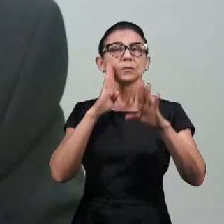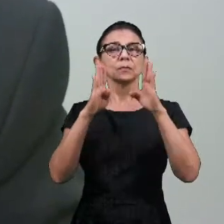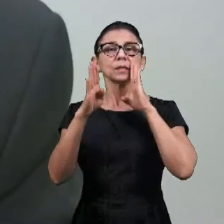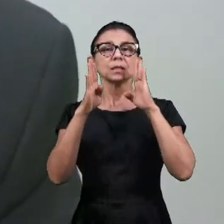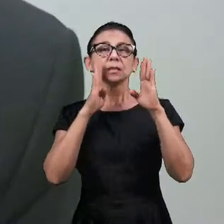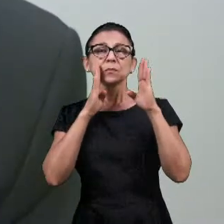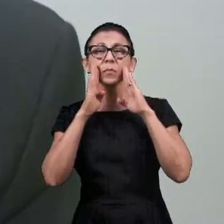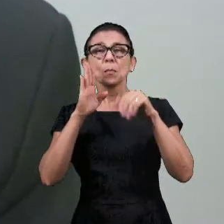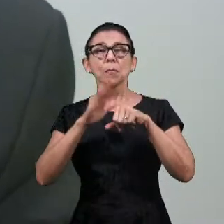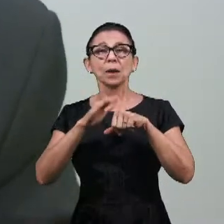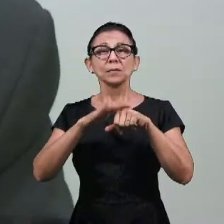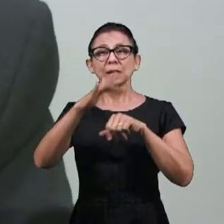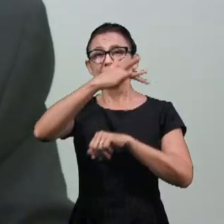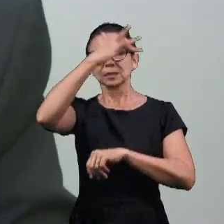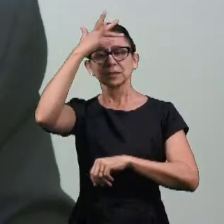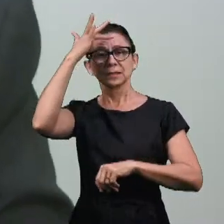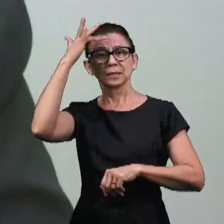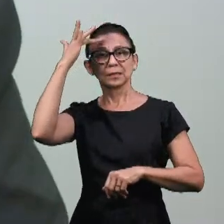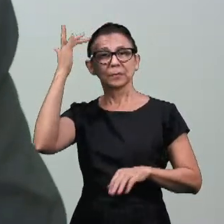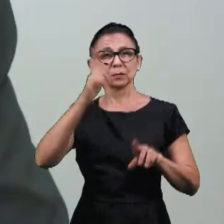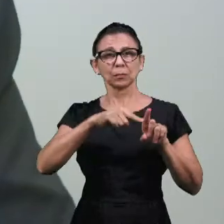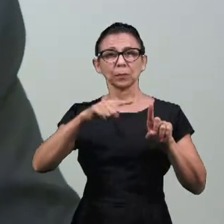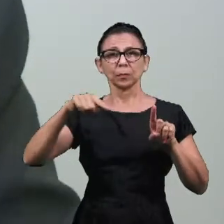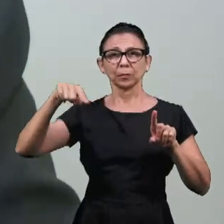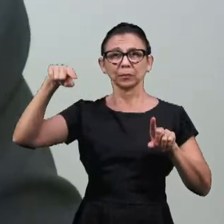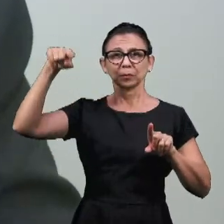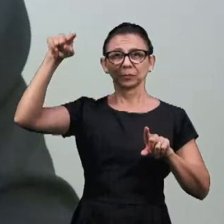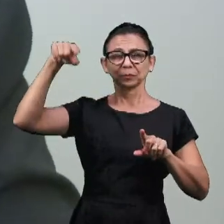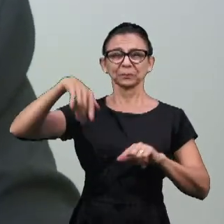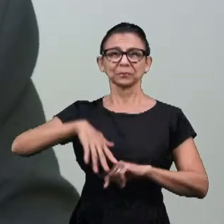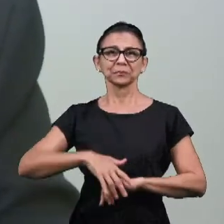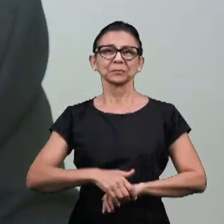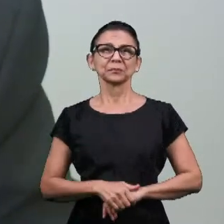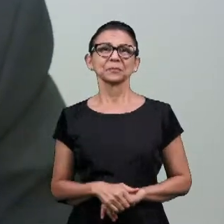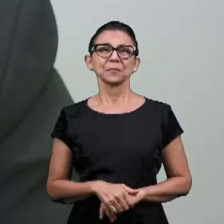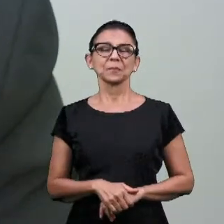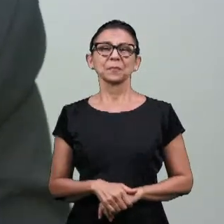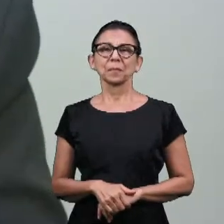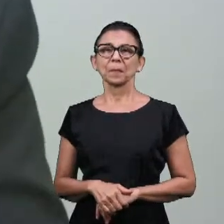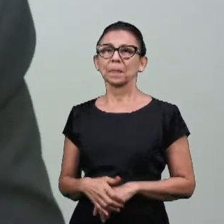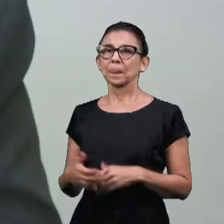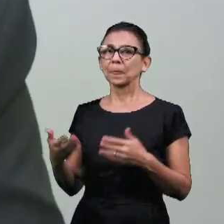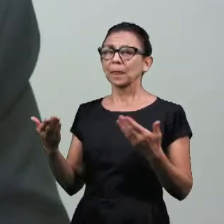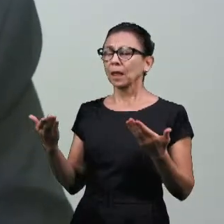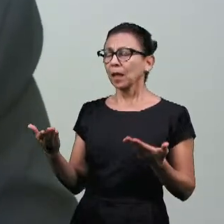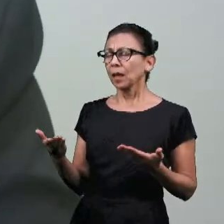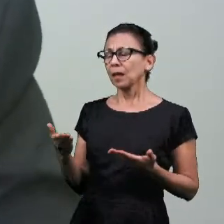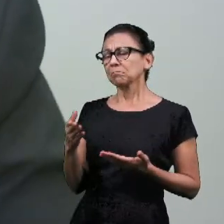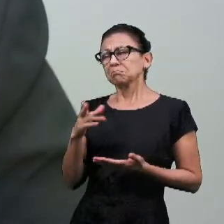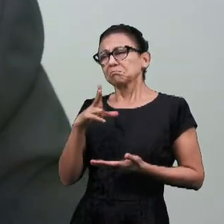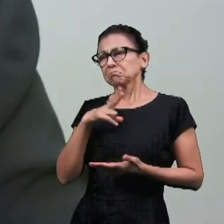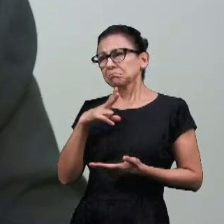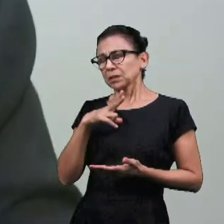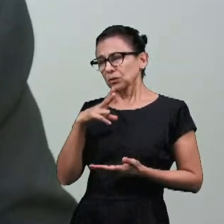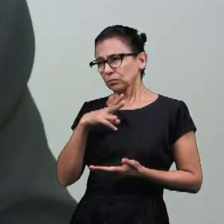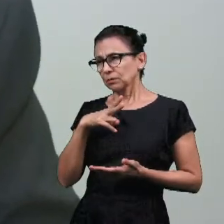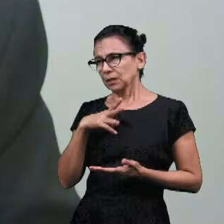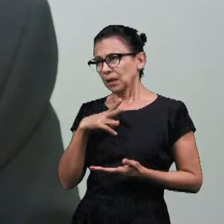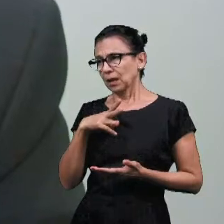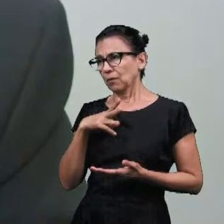alcance maior. Pastor Josias Júnior, hoje nós vamos falar um pouco mais do senhor como pastor, né? Que a gente fala como